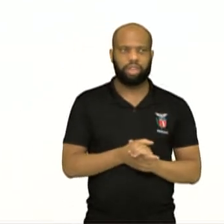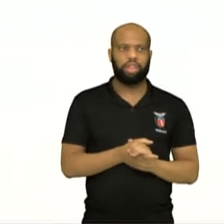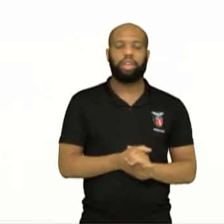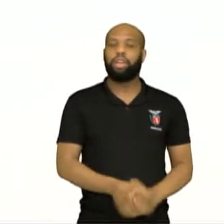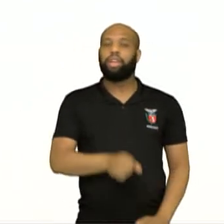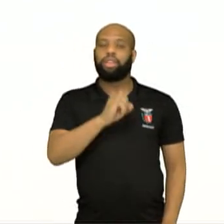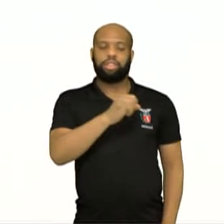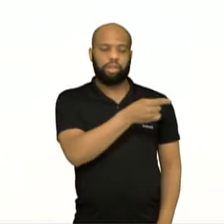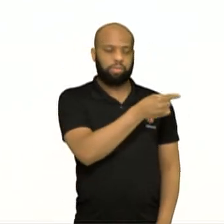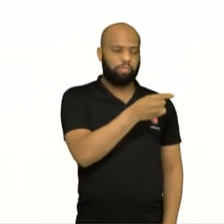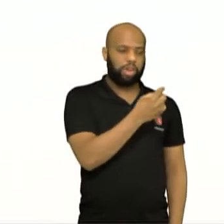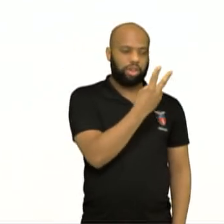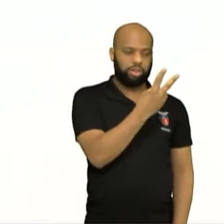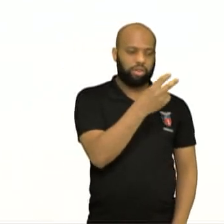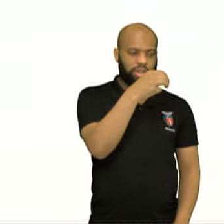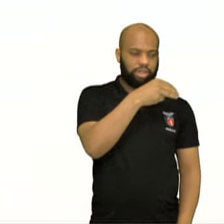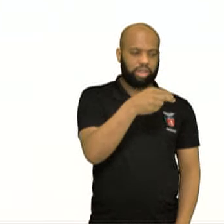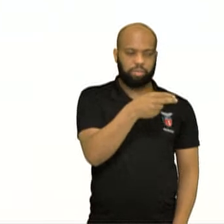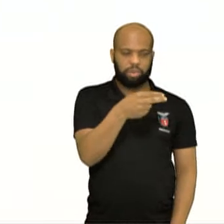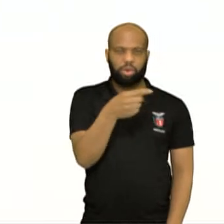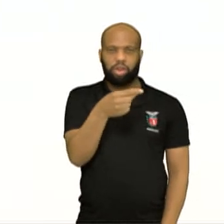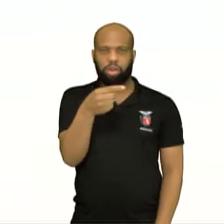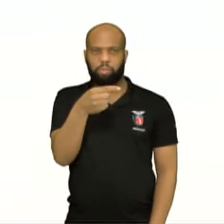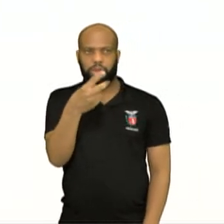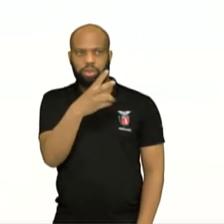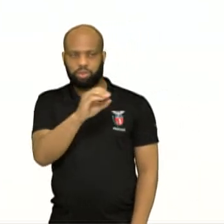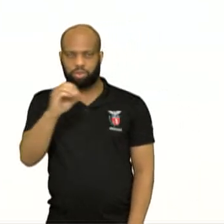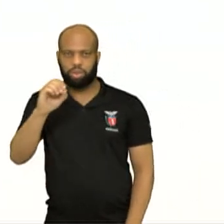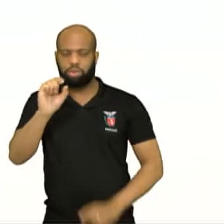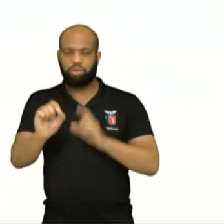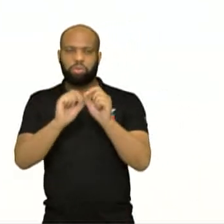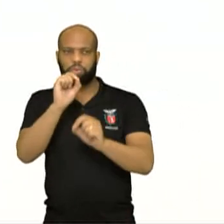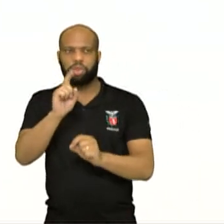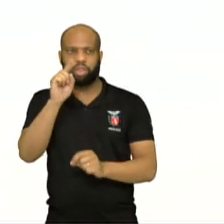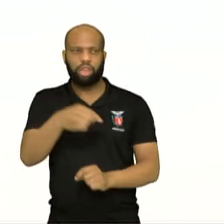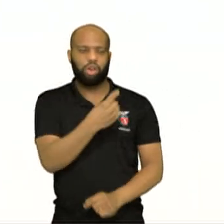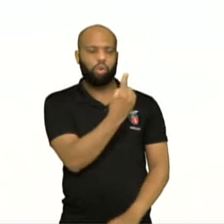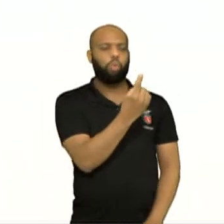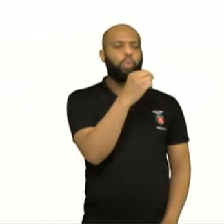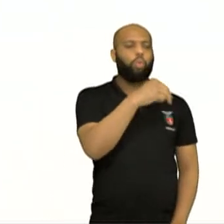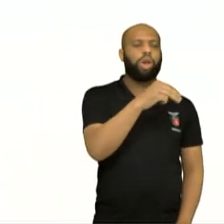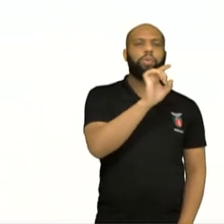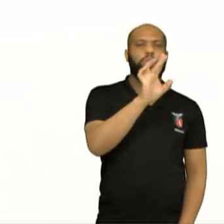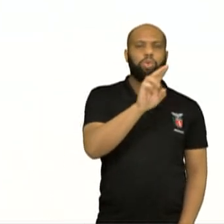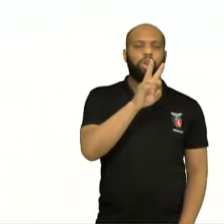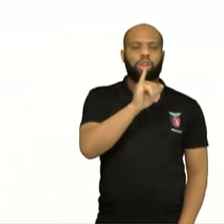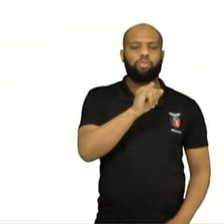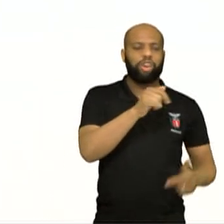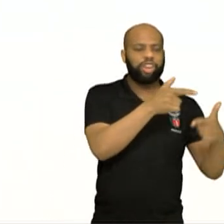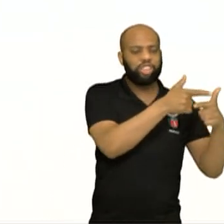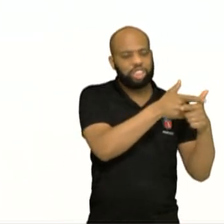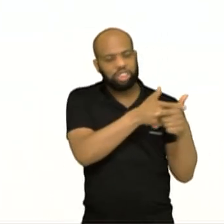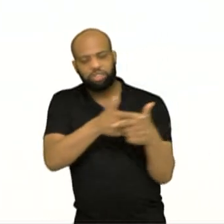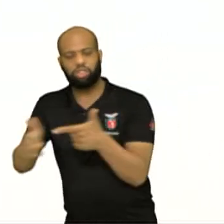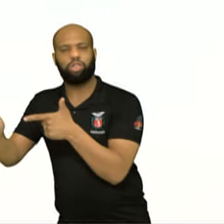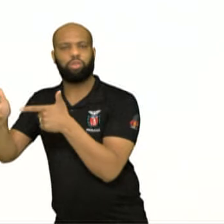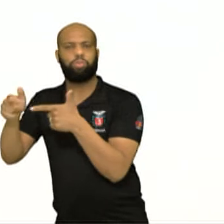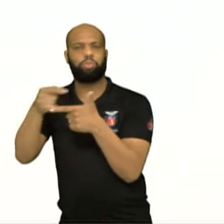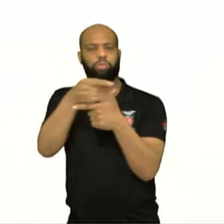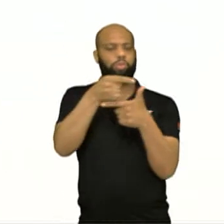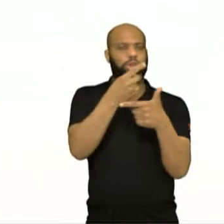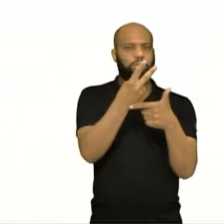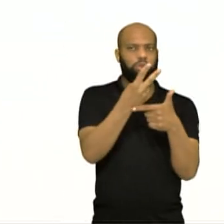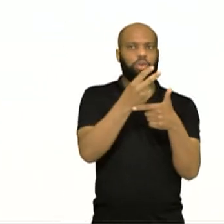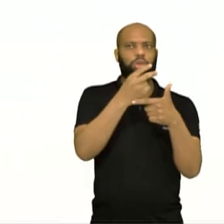Se menos 2M é igual a menos 200, quanto é que é 1M só? Vou dividir todo mundo por menos 2 e na regra